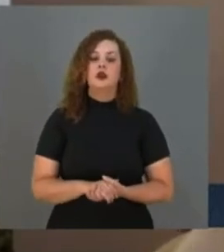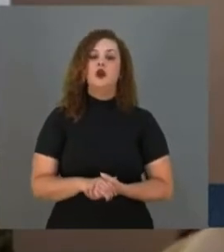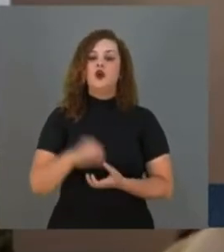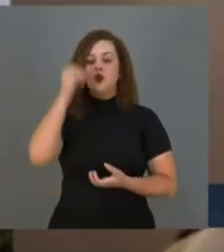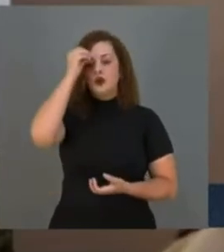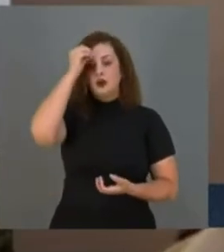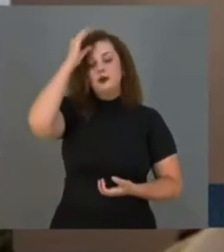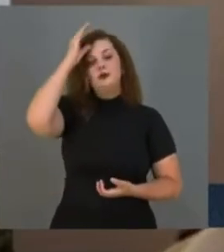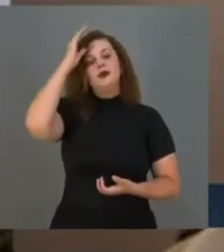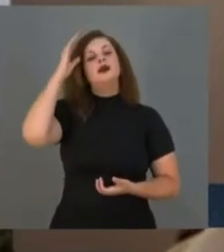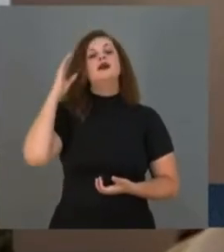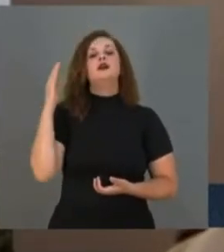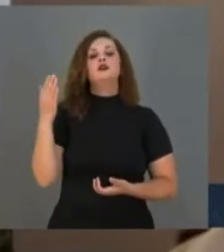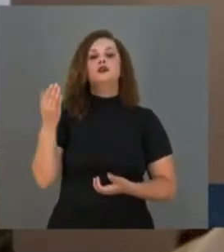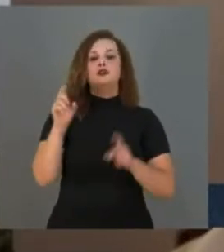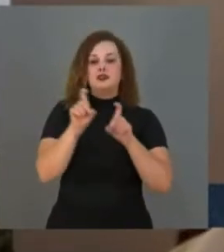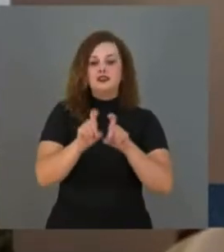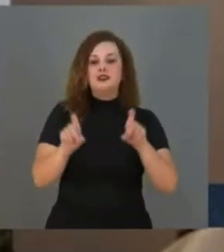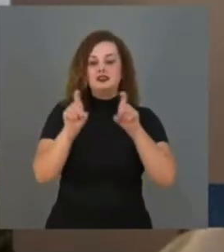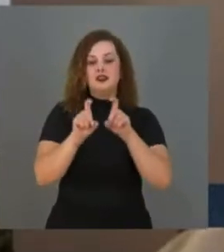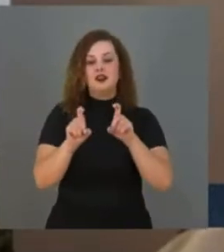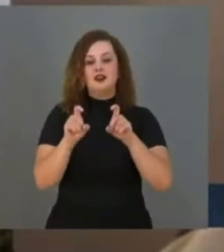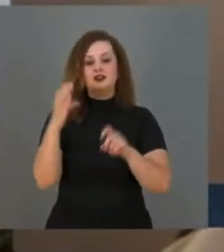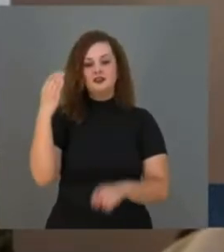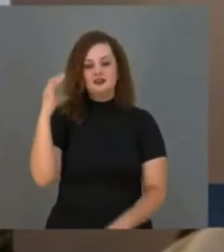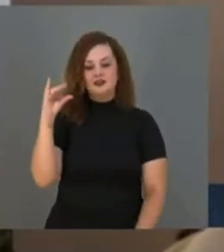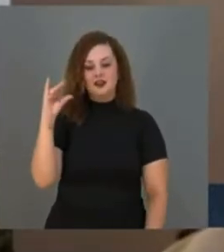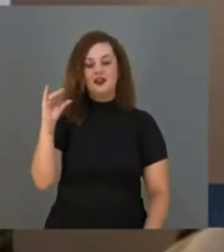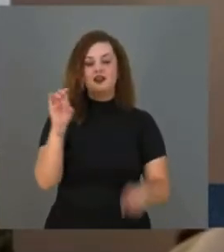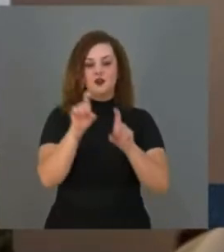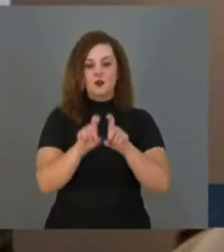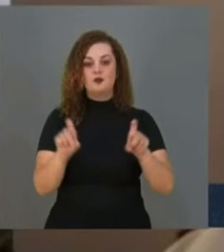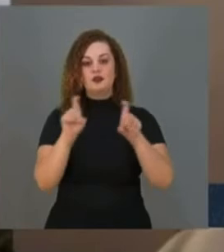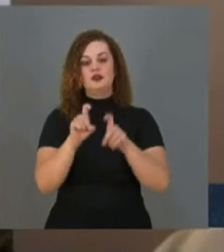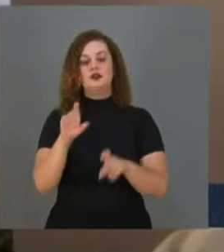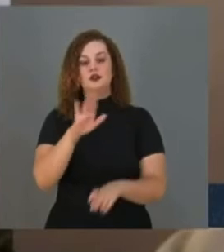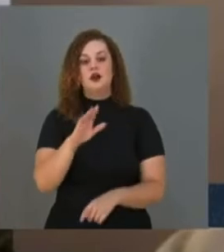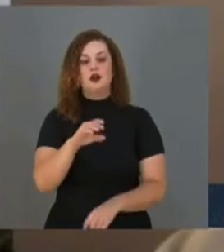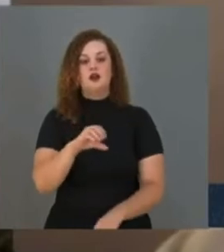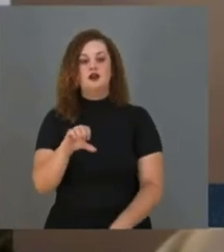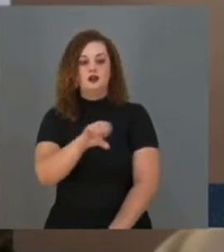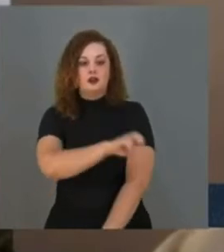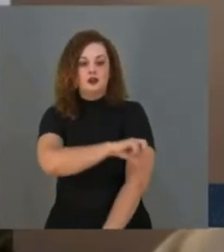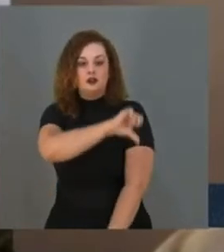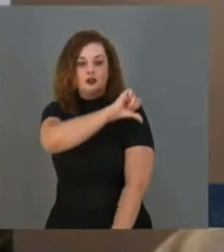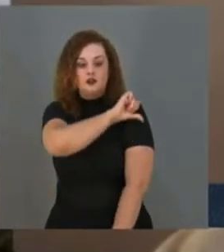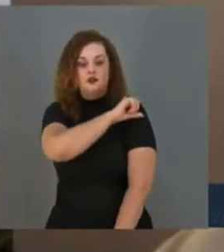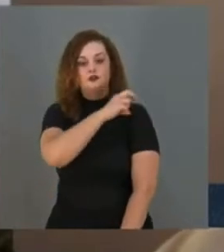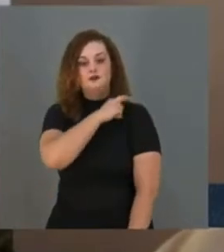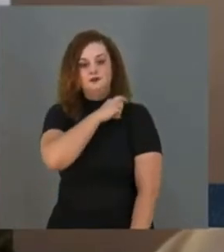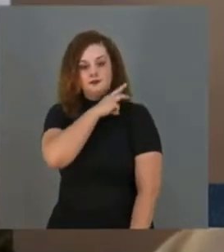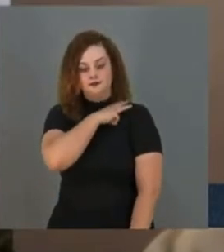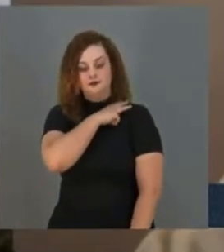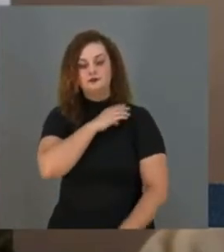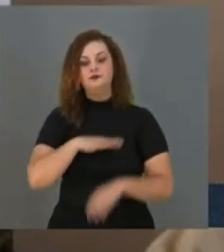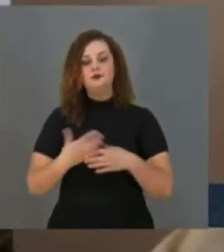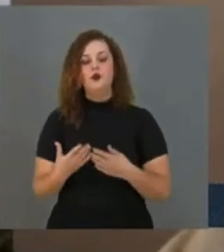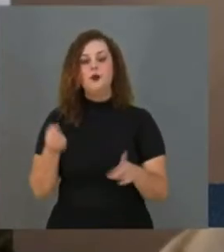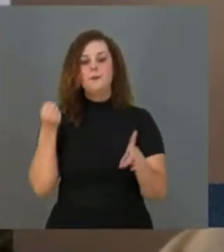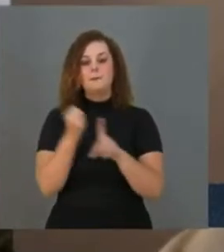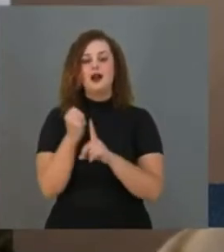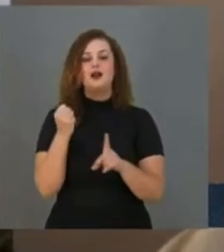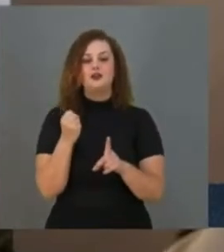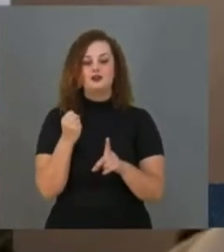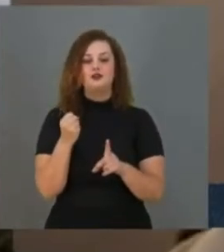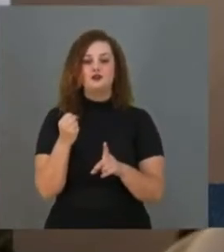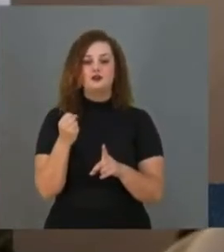saberes da ciência da computação no ensino fundamental e médio, sem adentrarmos no impacto dessas medidas em